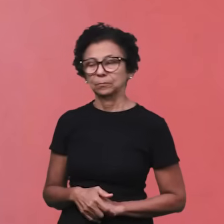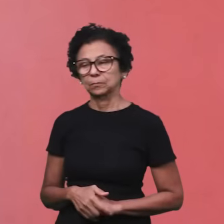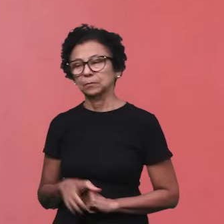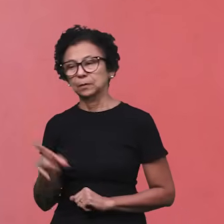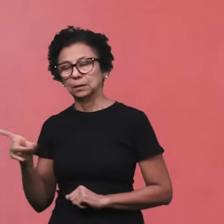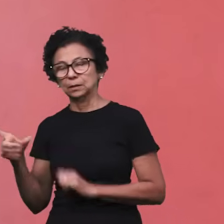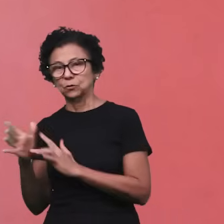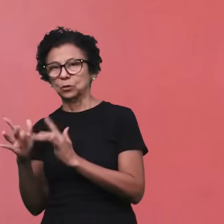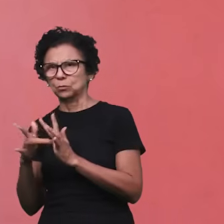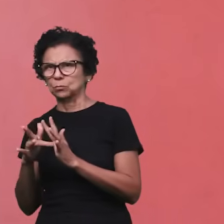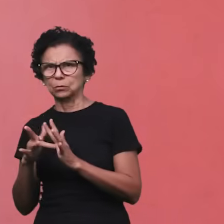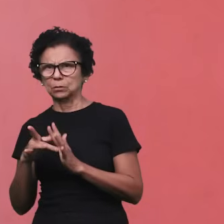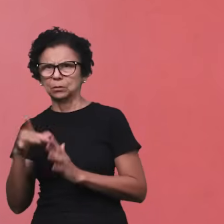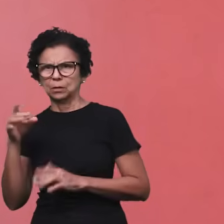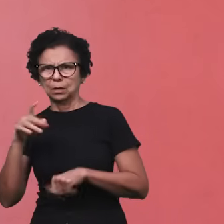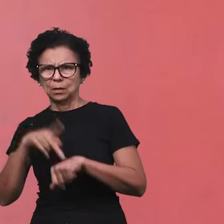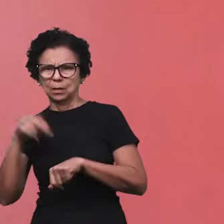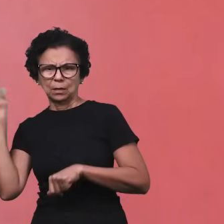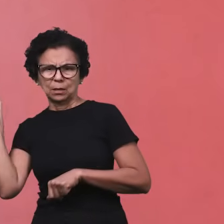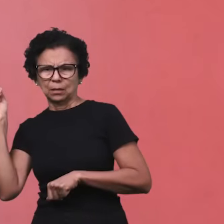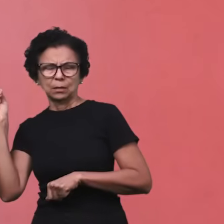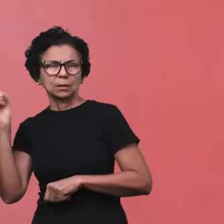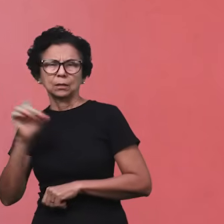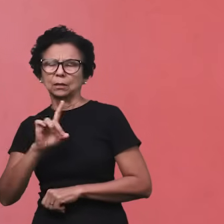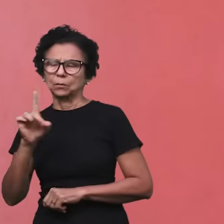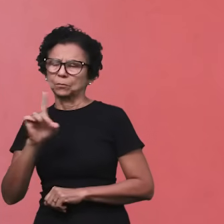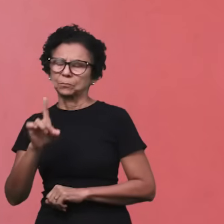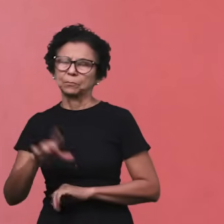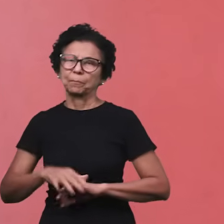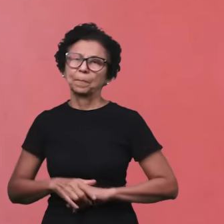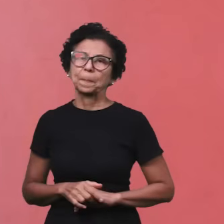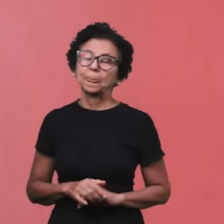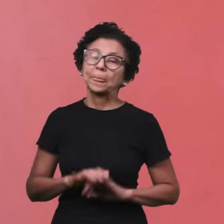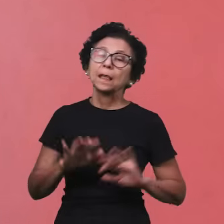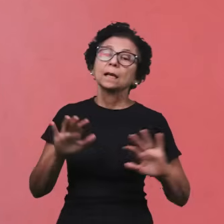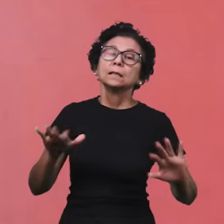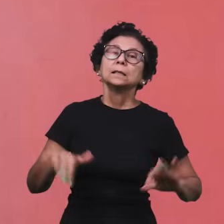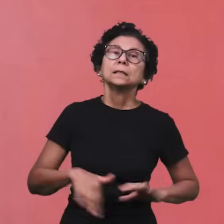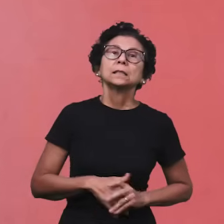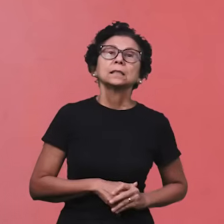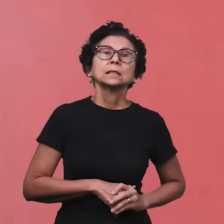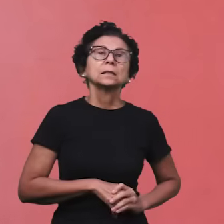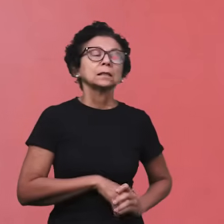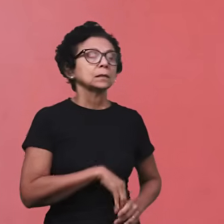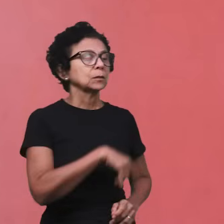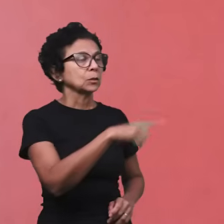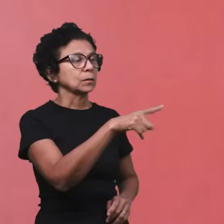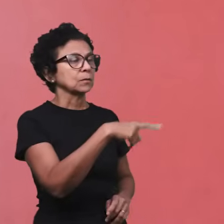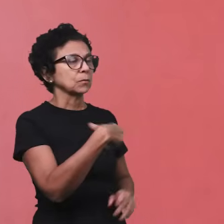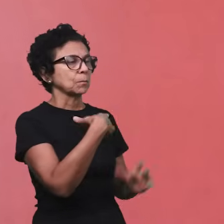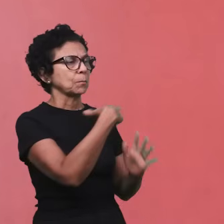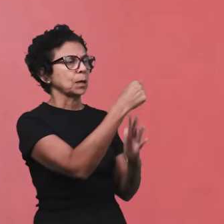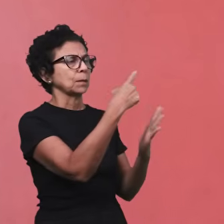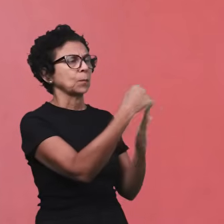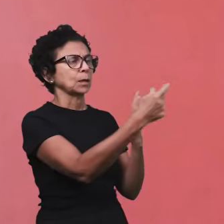ele ia dar um exemplo, olha, aquele que já é pecado, atira a pedra, aí foi todo mundo embora. Aí só agora, você se for embora, vem